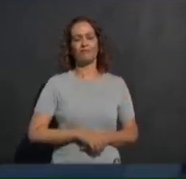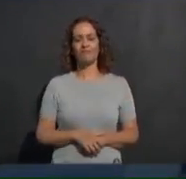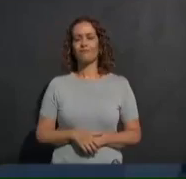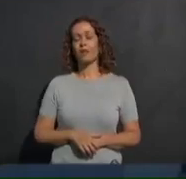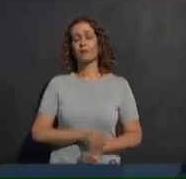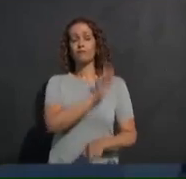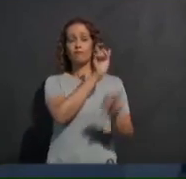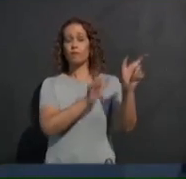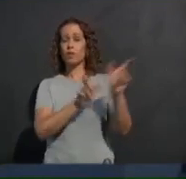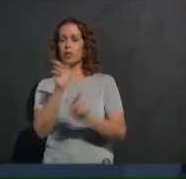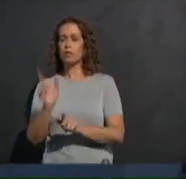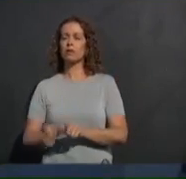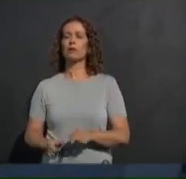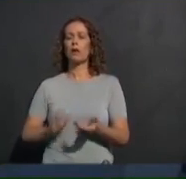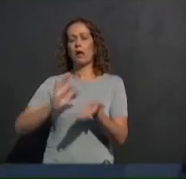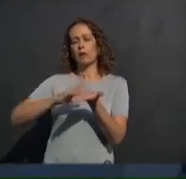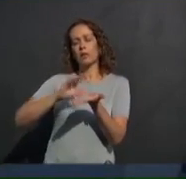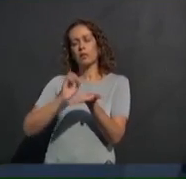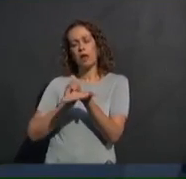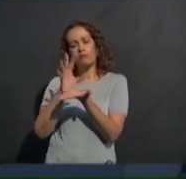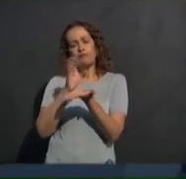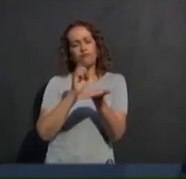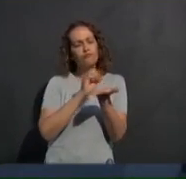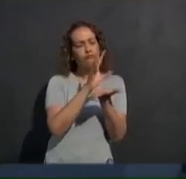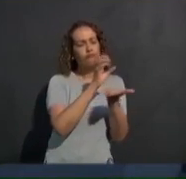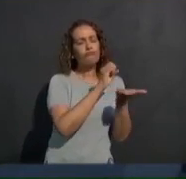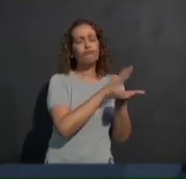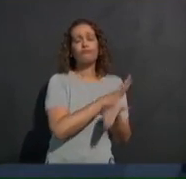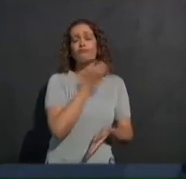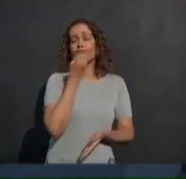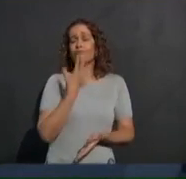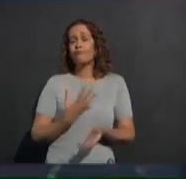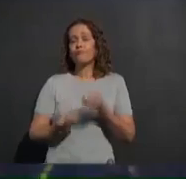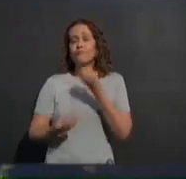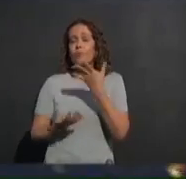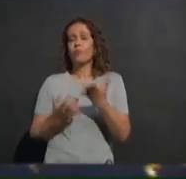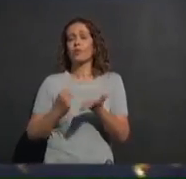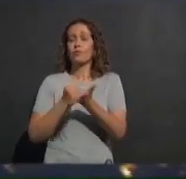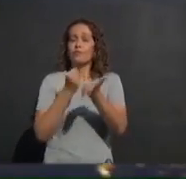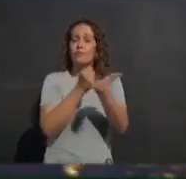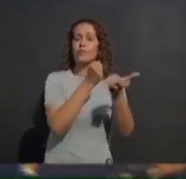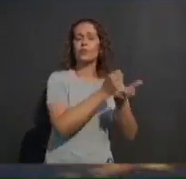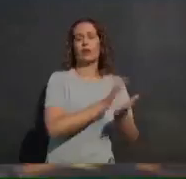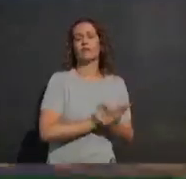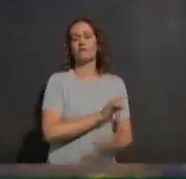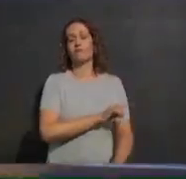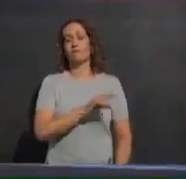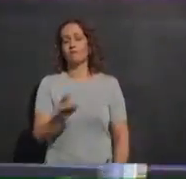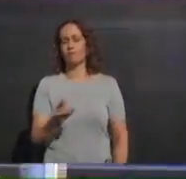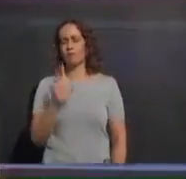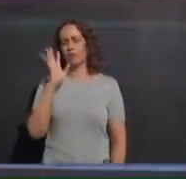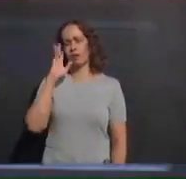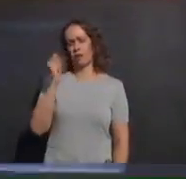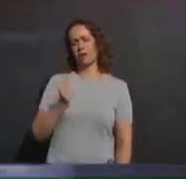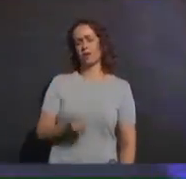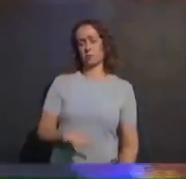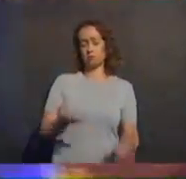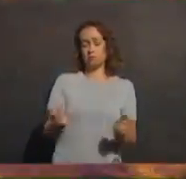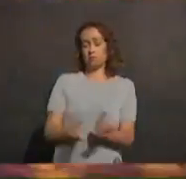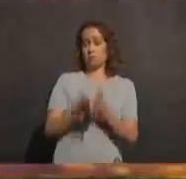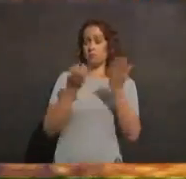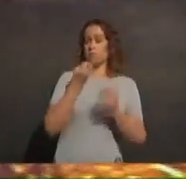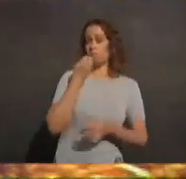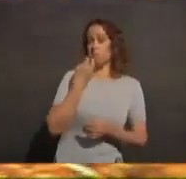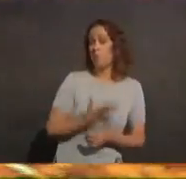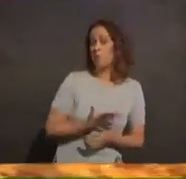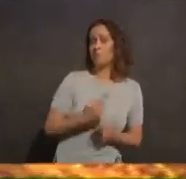alguma coisa para alguém. Aí é muito bom, gente, é muito bom. Você acha que receber um milagre é bom? Você não sabe o que é